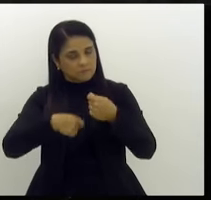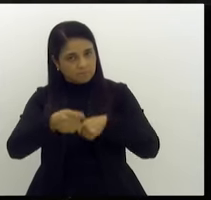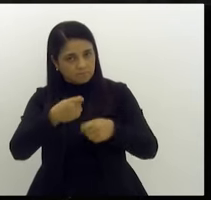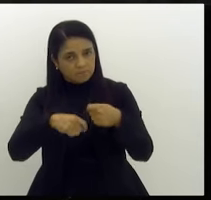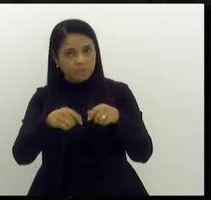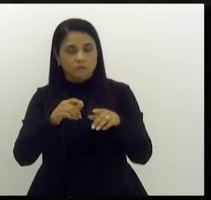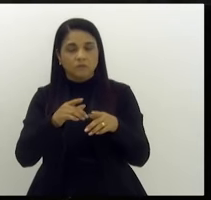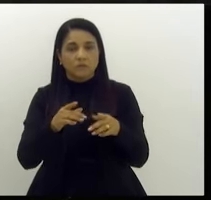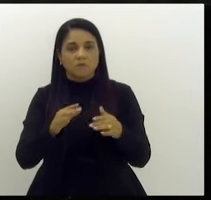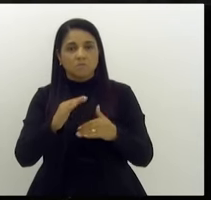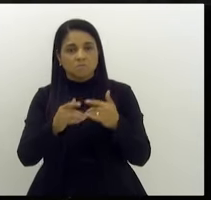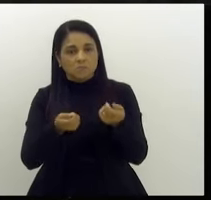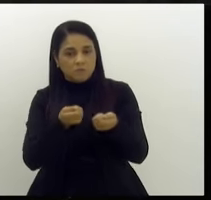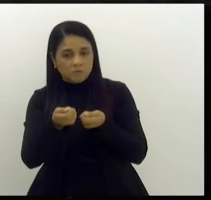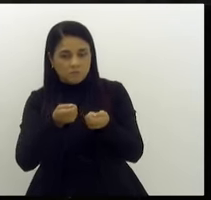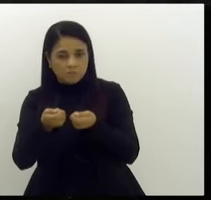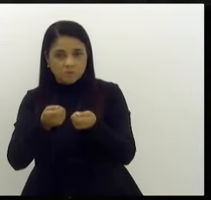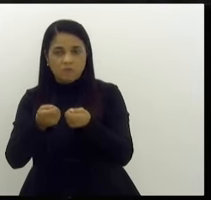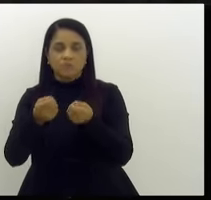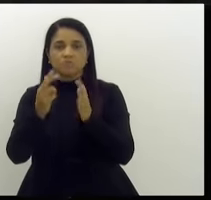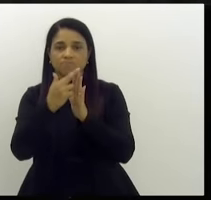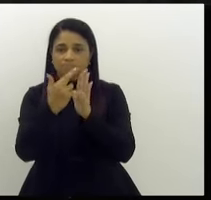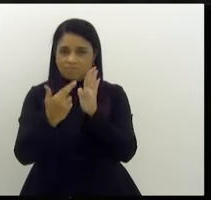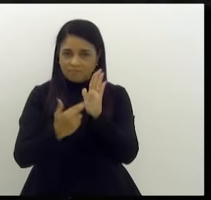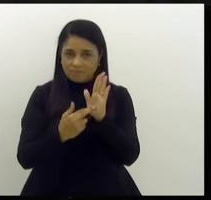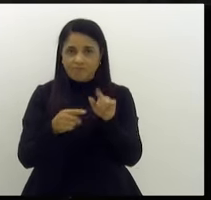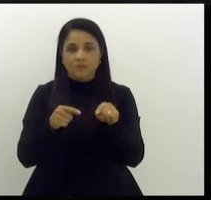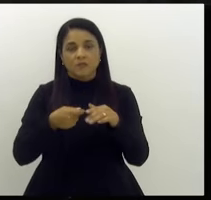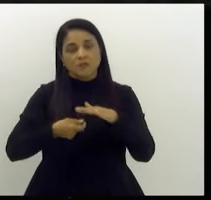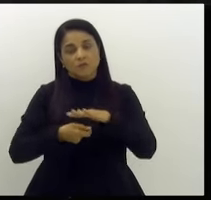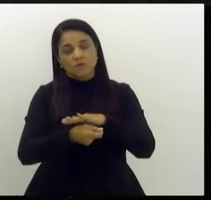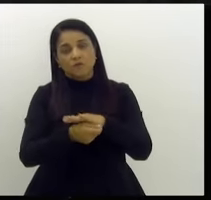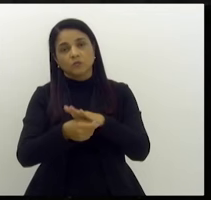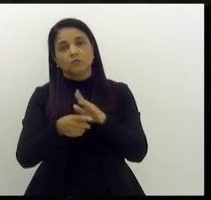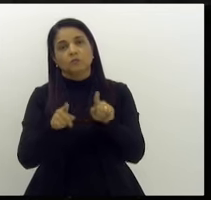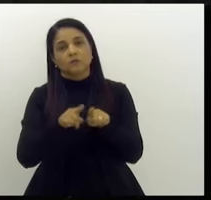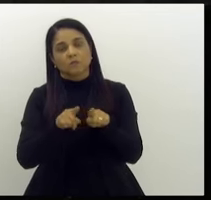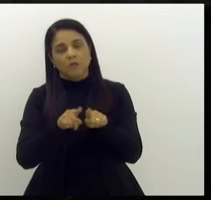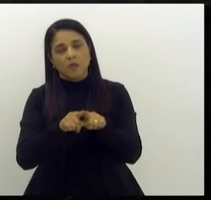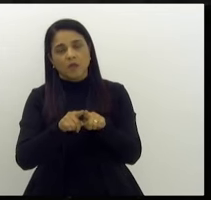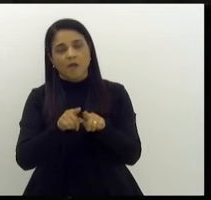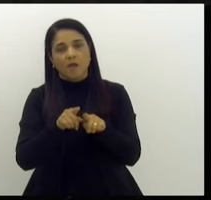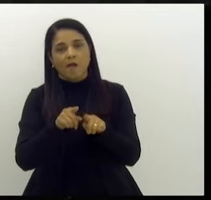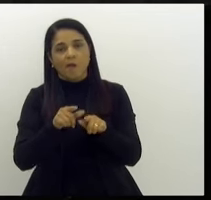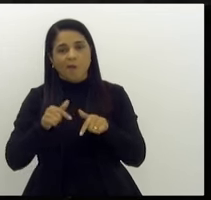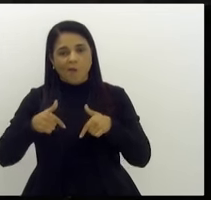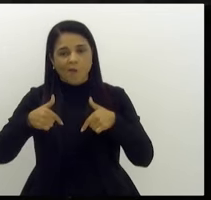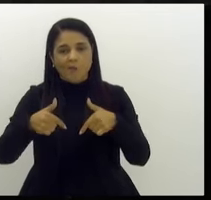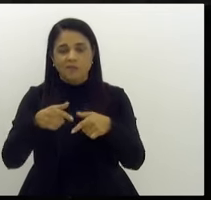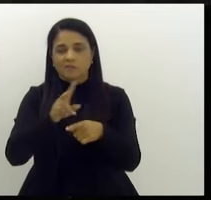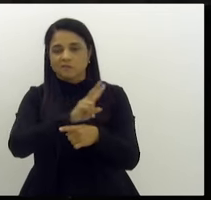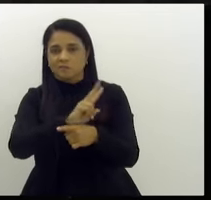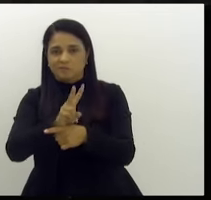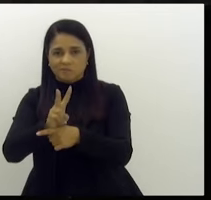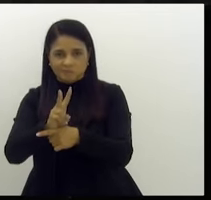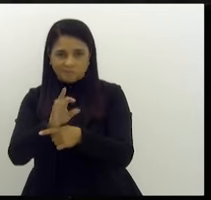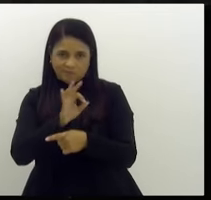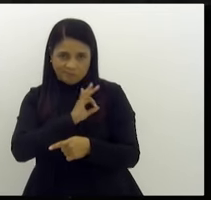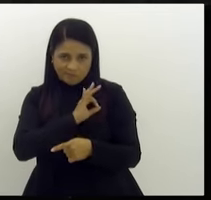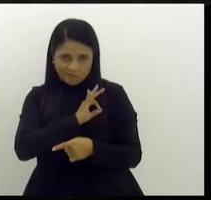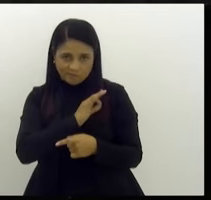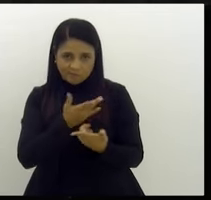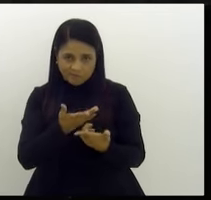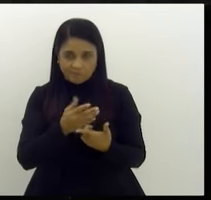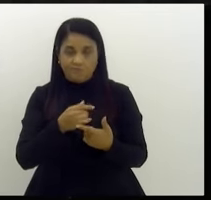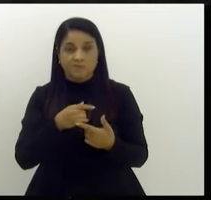aprimoramento do controle interno e fundo Estadual de fomento a operação segurança presente ou seja